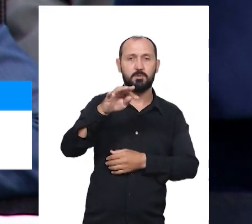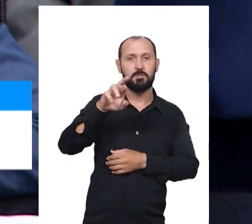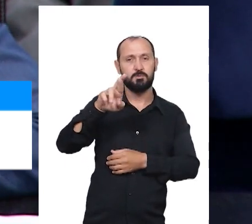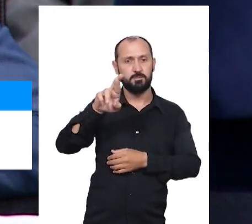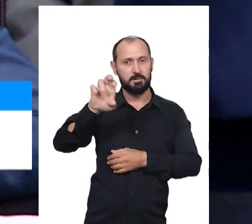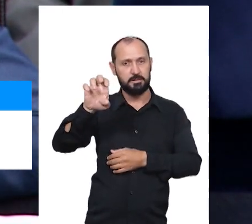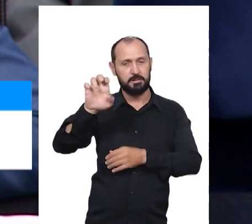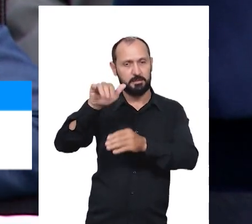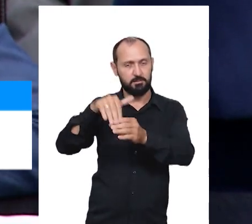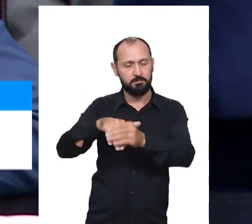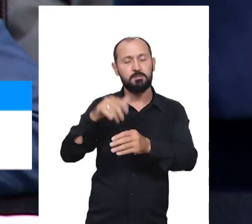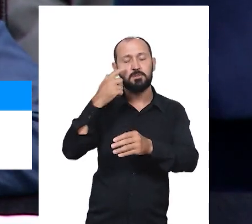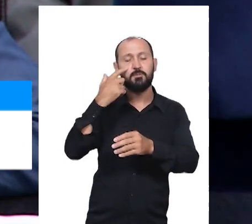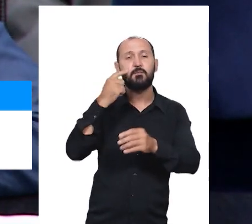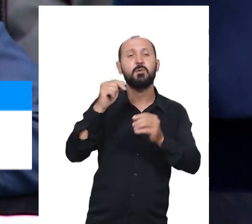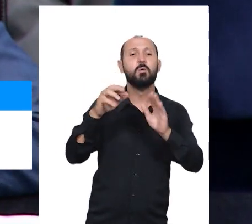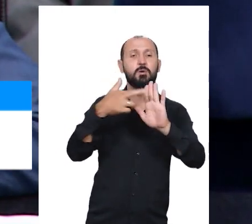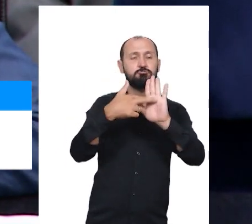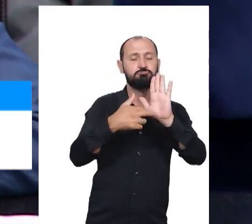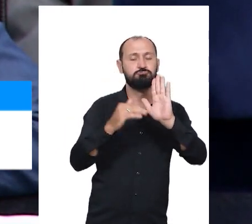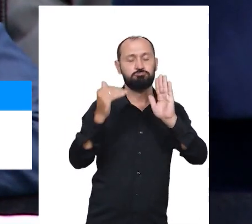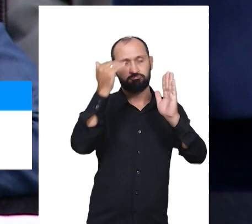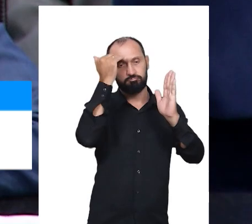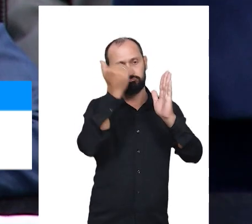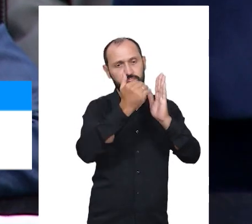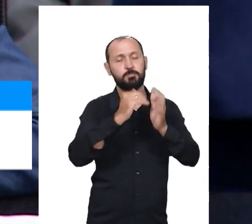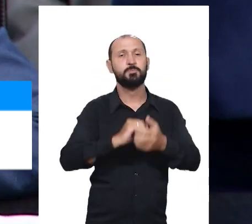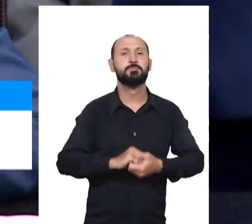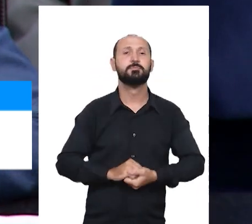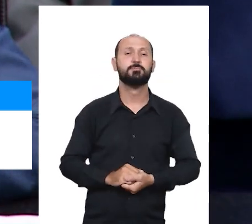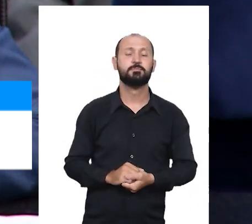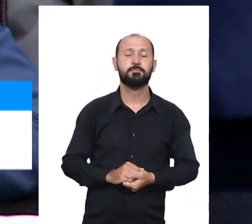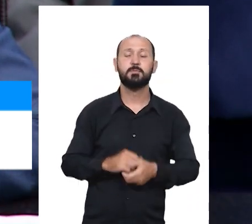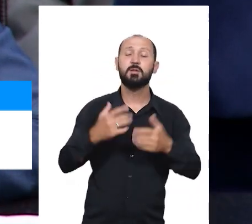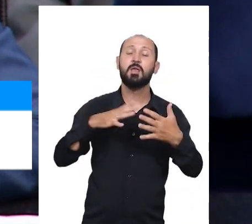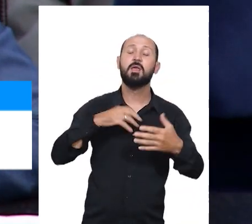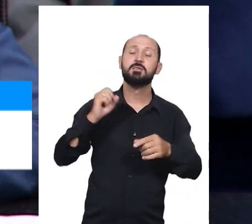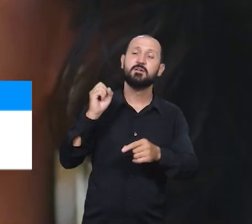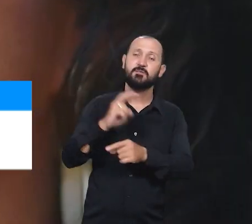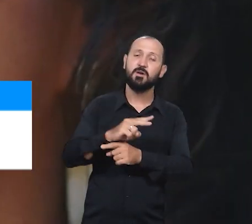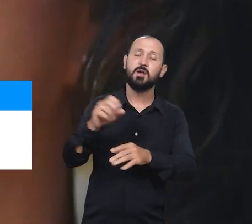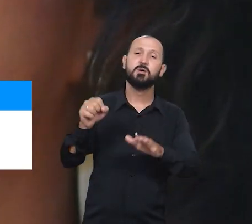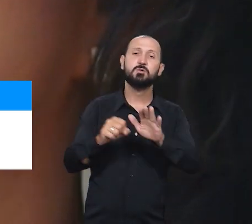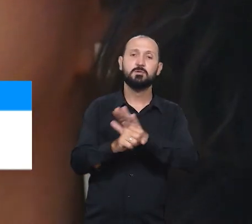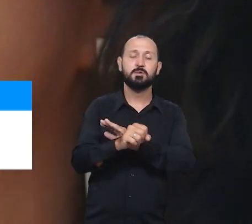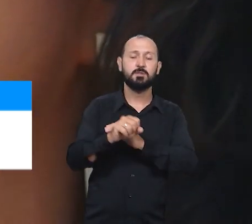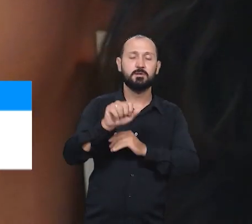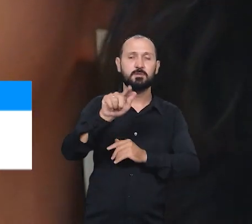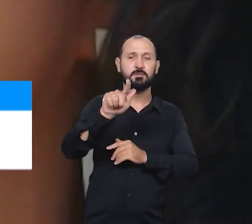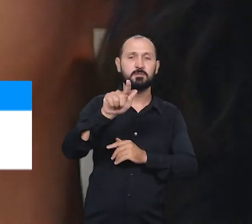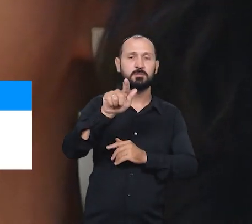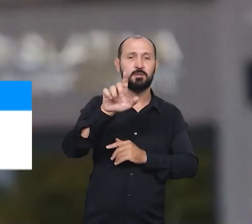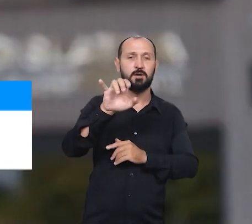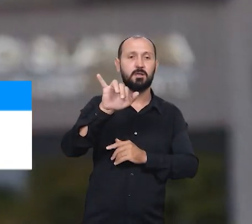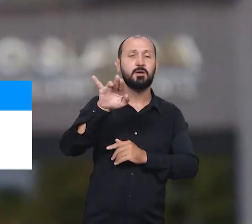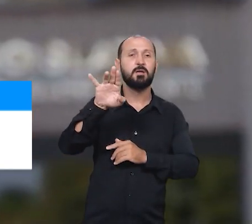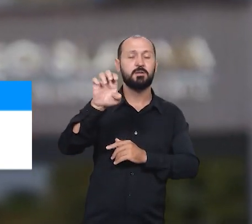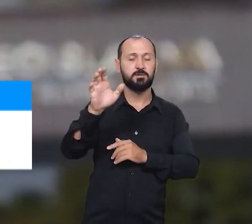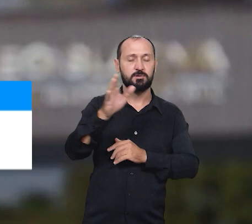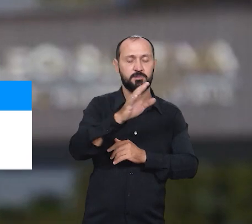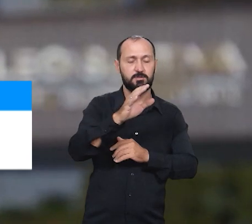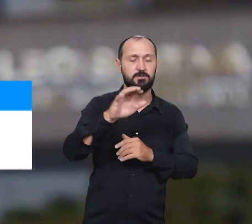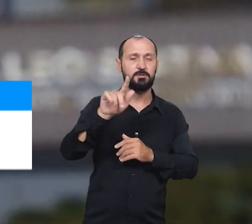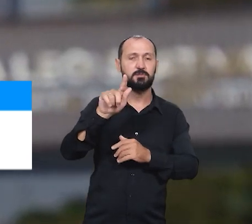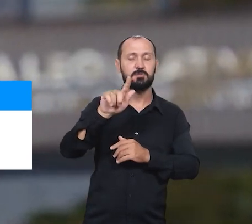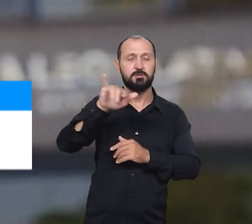Regional Eleitoral, e cumprirá o que está determinado no regimento interno. Quem deve assumir a vaga é Gleice